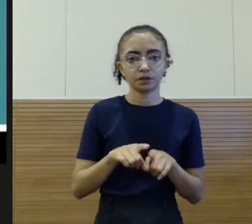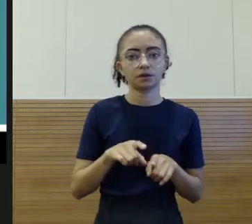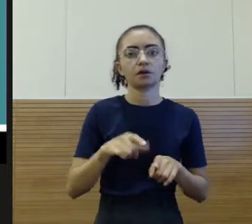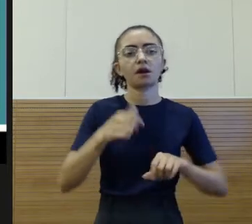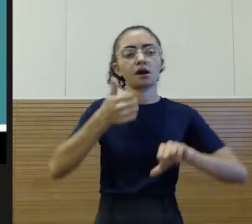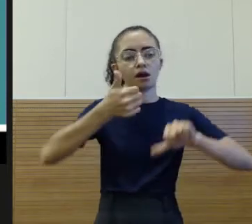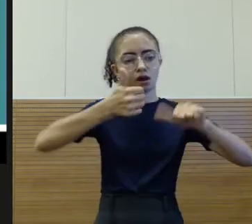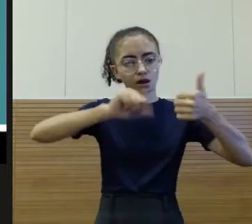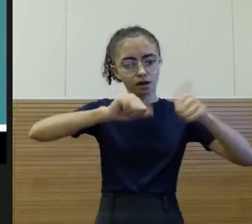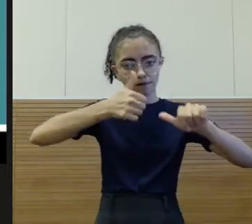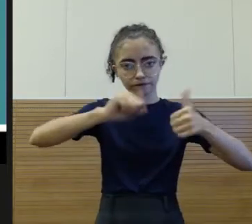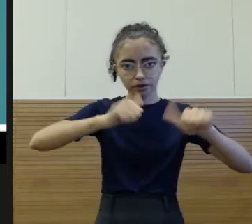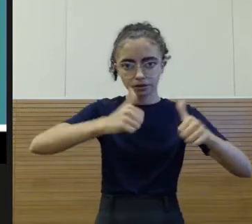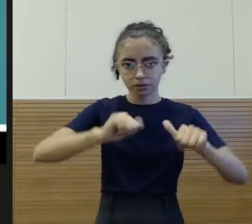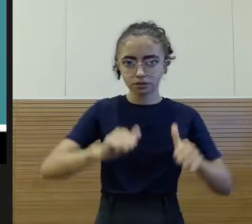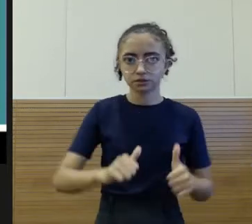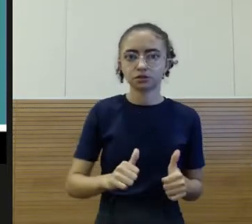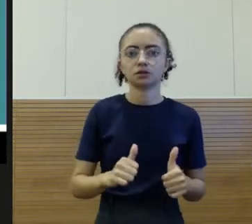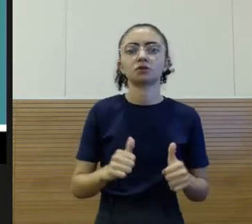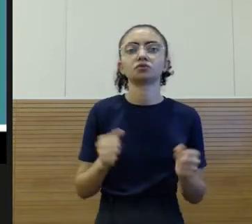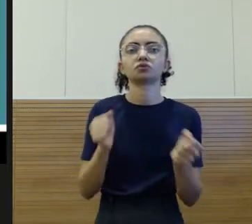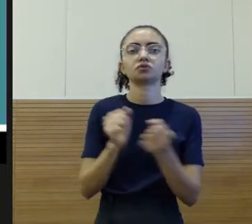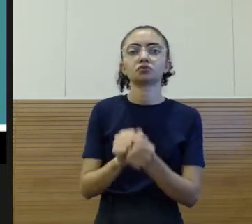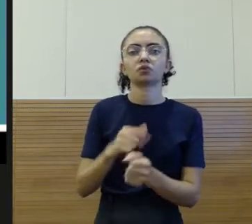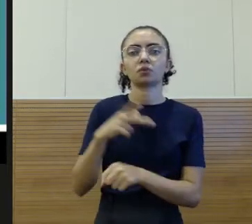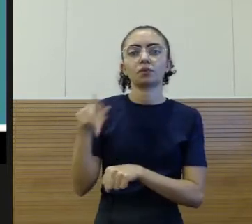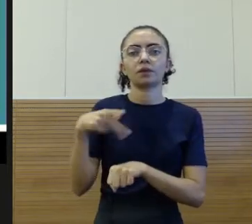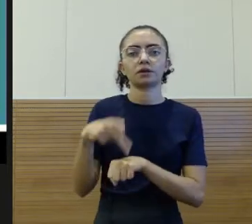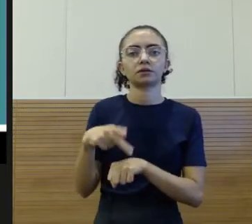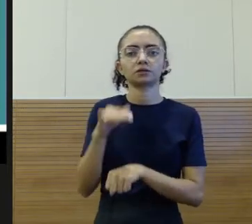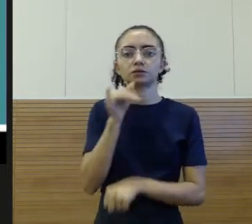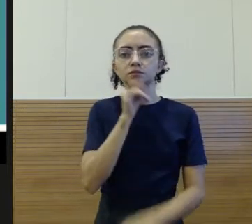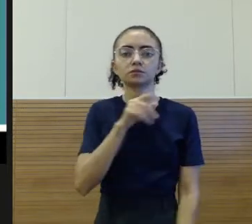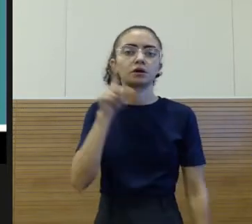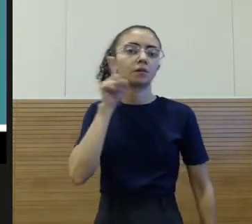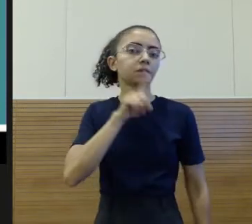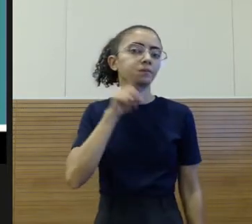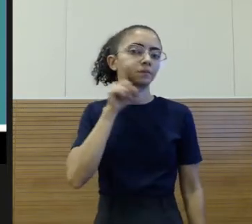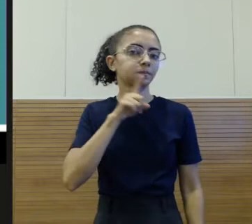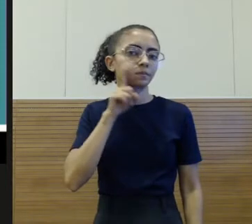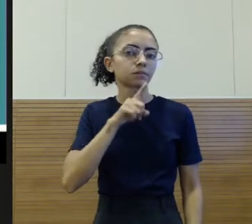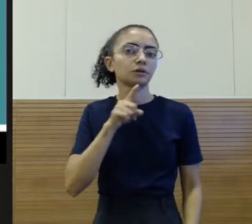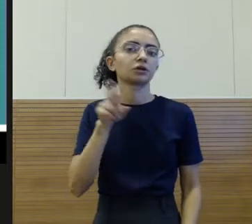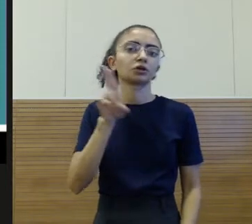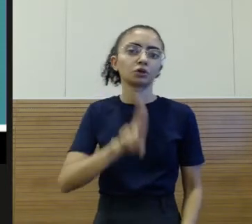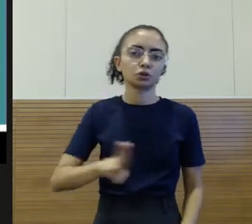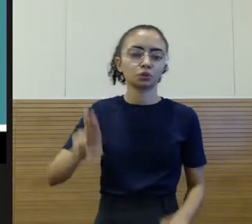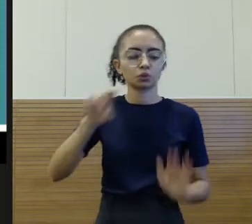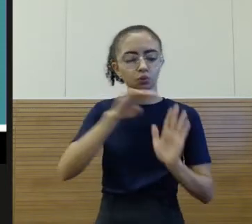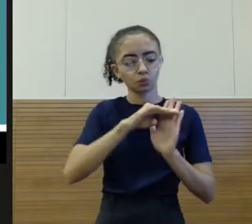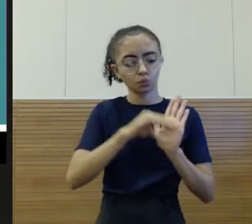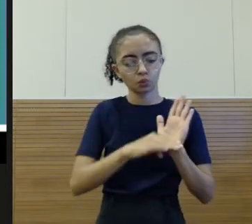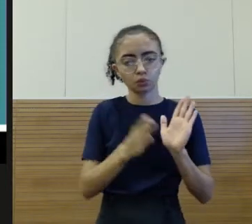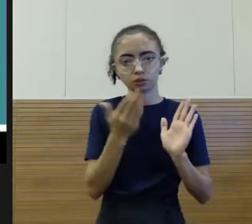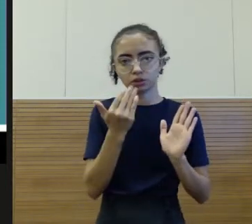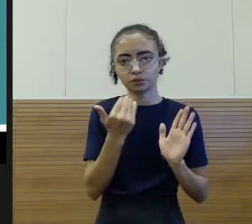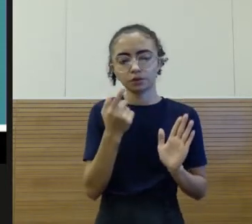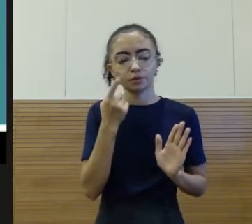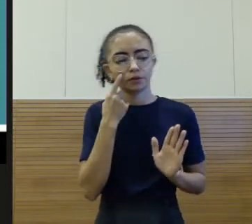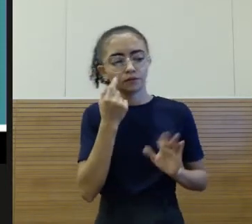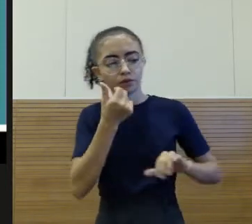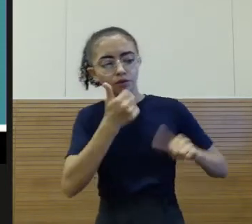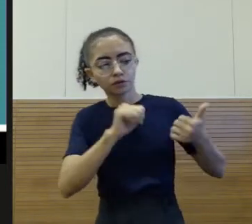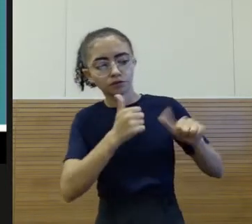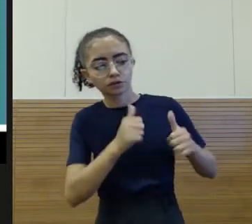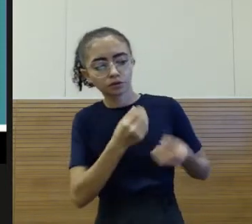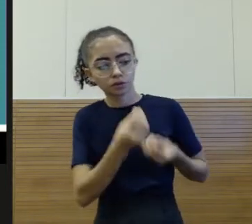Há países, talvez como Estados Unidos, que usam seus guias alimentares para poder ver a aderência, a aceitação a uma